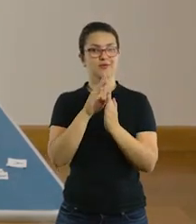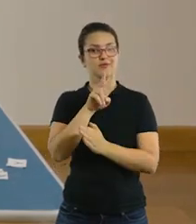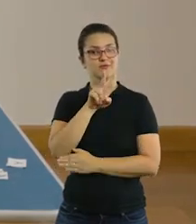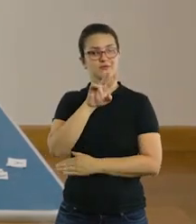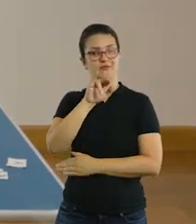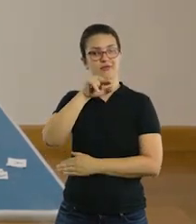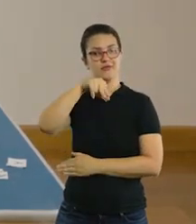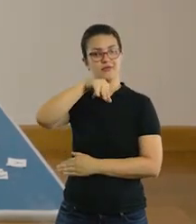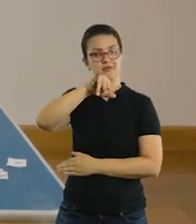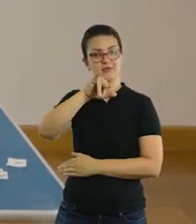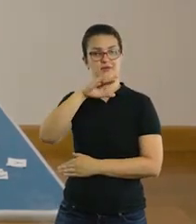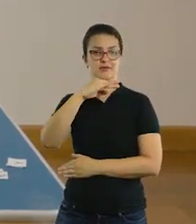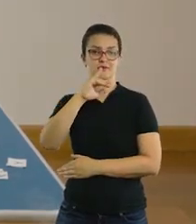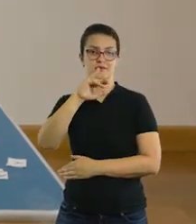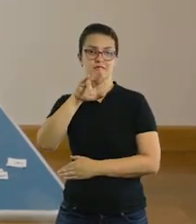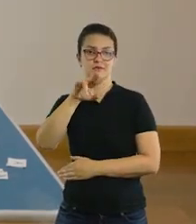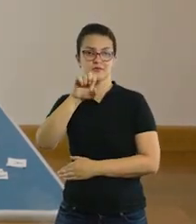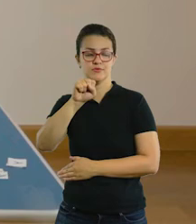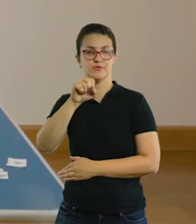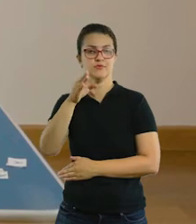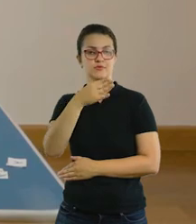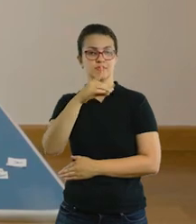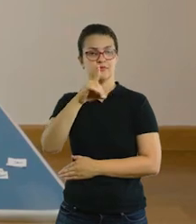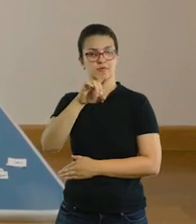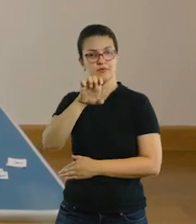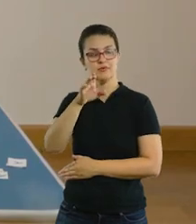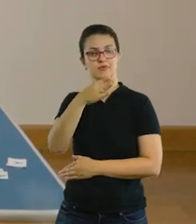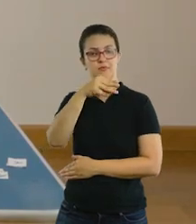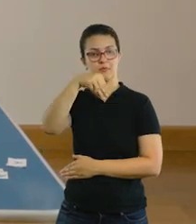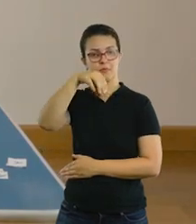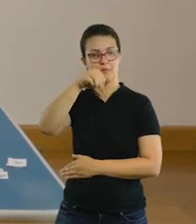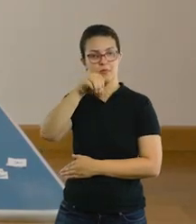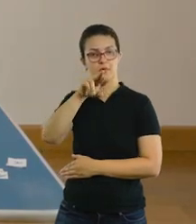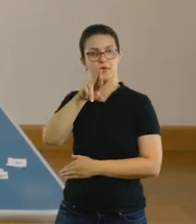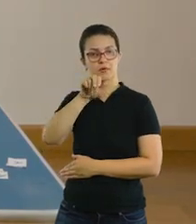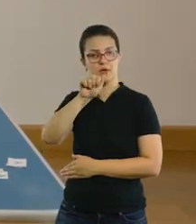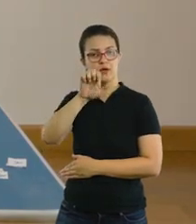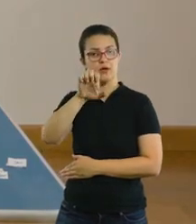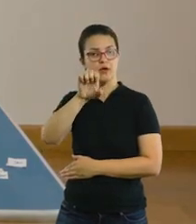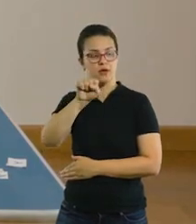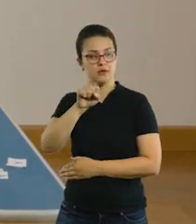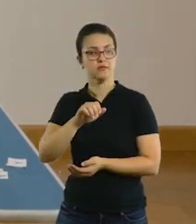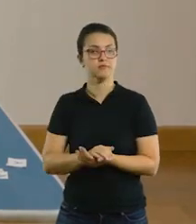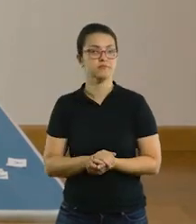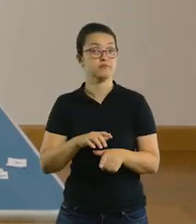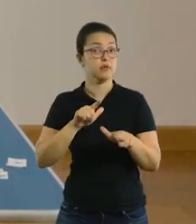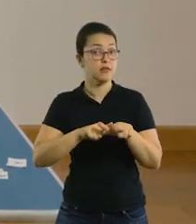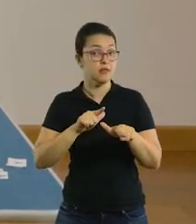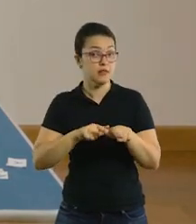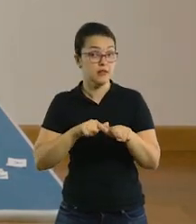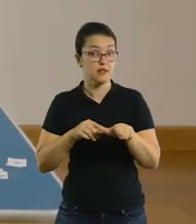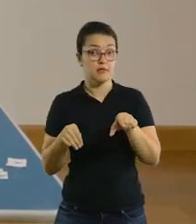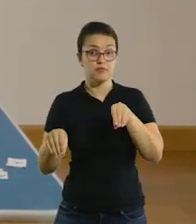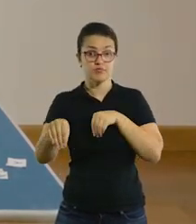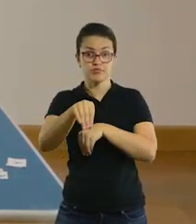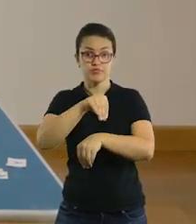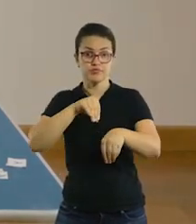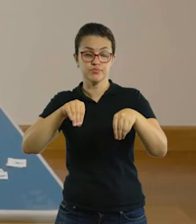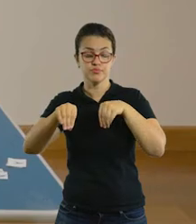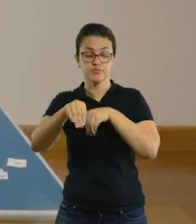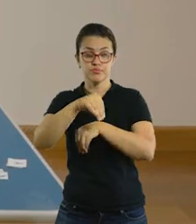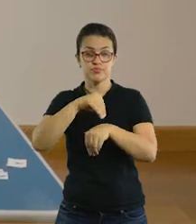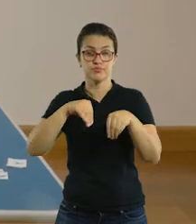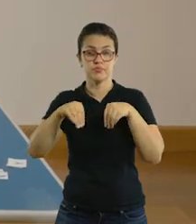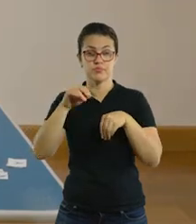Moraes, tá? E a gente vai trabalhar o poema e as letras móveis, tá? Que eu já explico para vocês. Que tem, a gente vai fazer uma outra coisa hoje com as